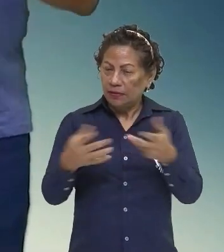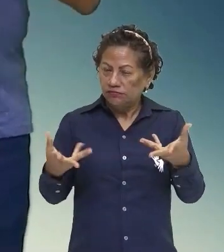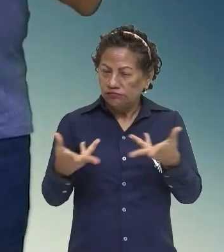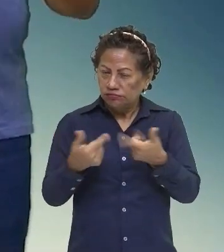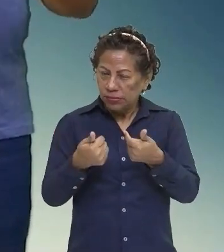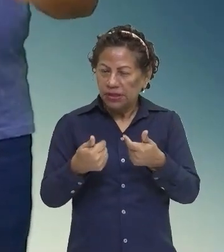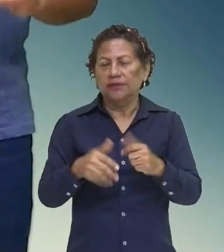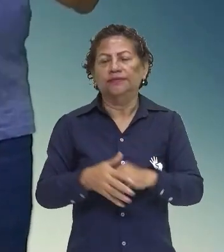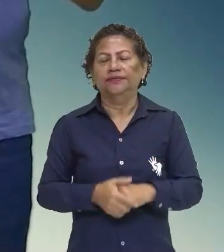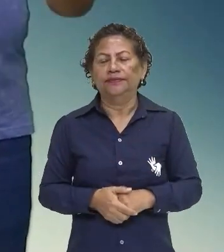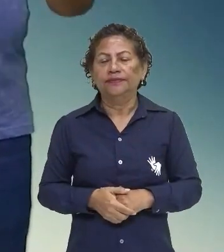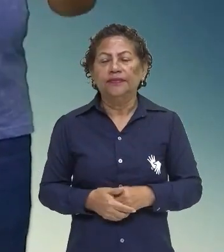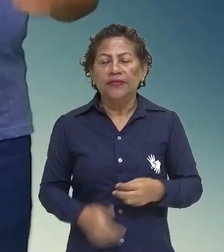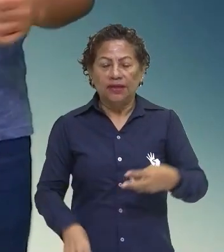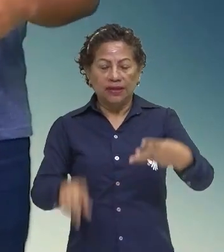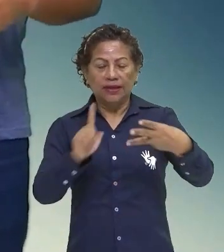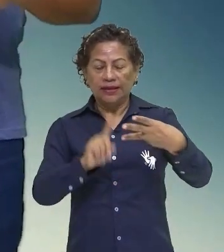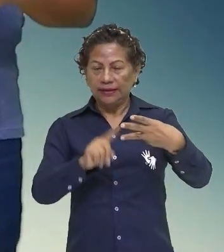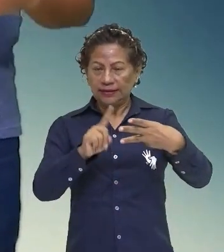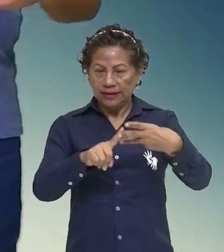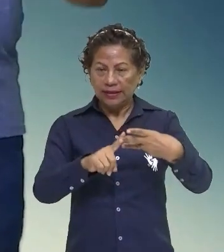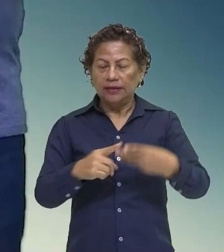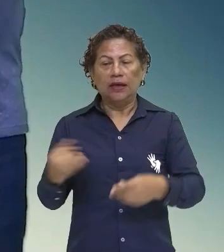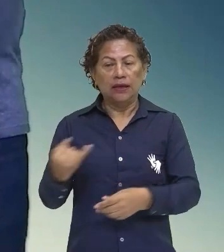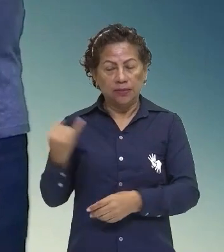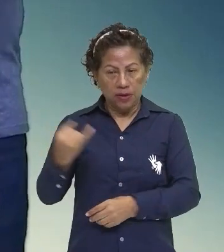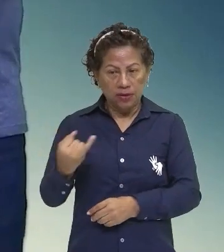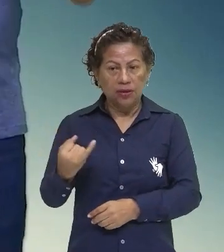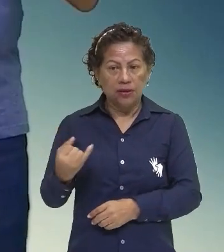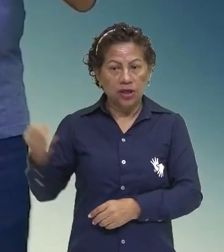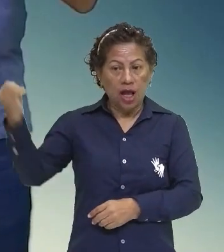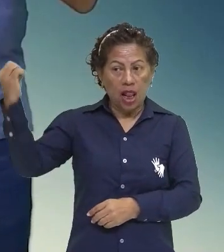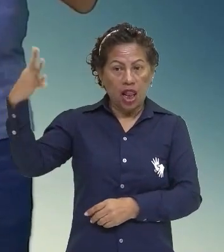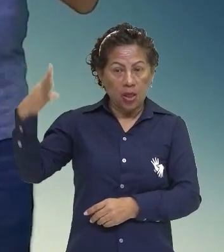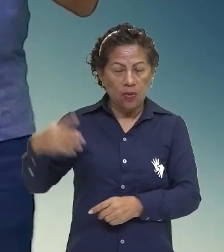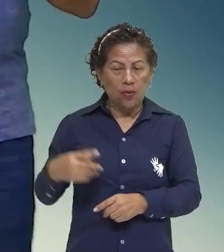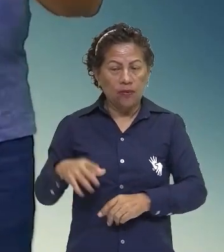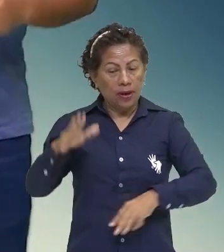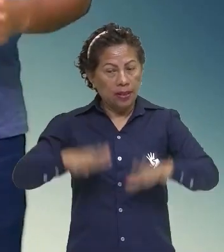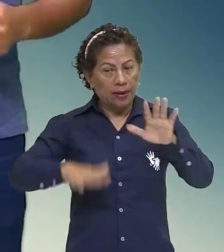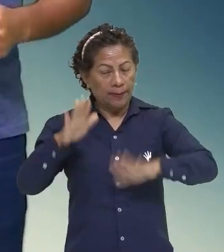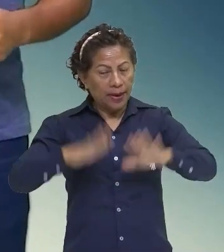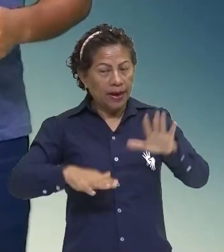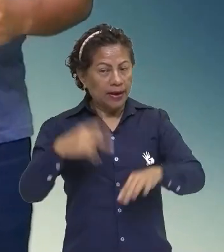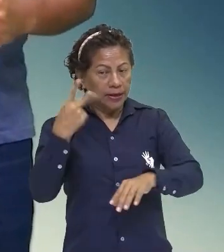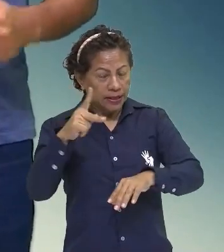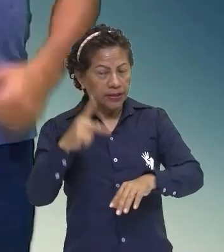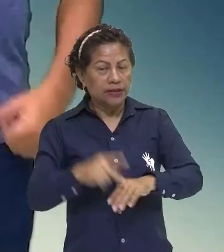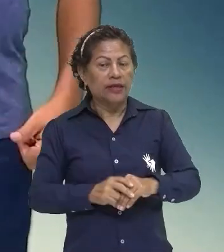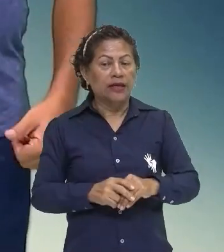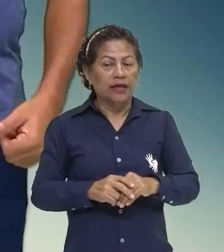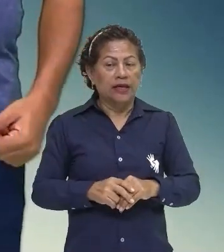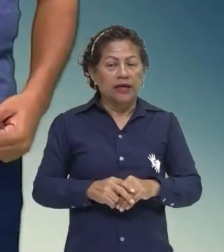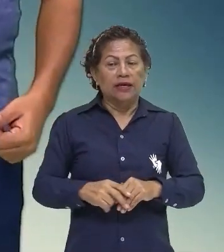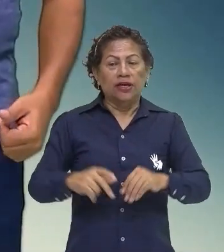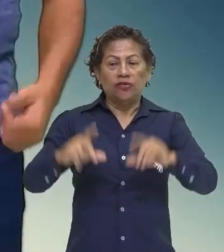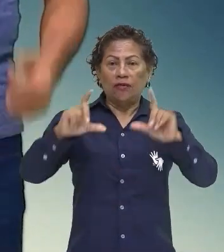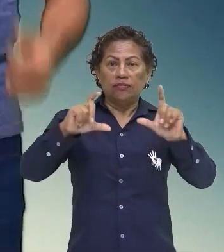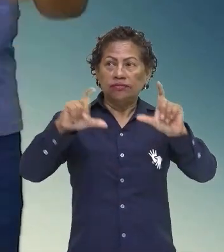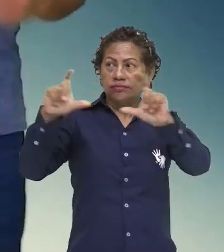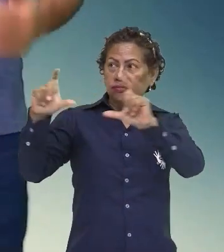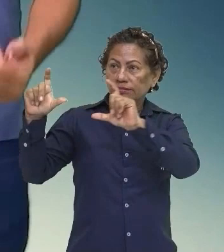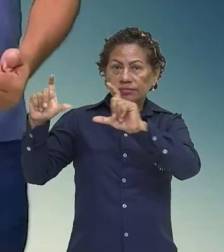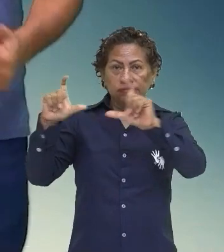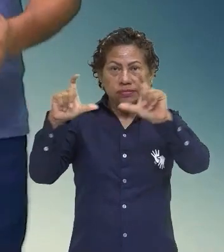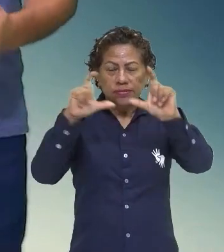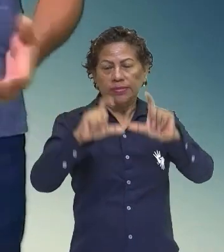terceira dica, que é fundamental, é a luz. A luz, dependendo da posição dessa luz, ela vai te dar uma boa